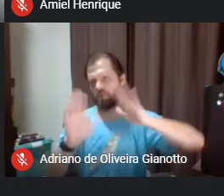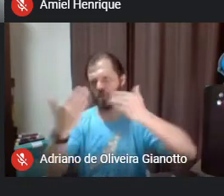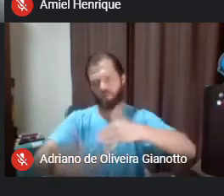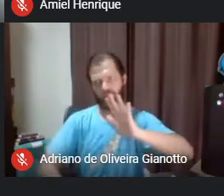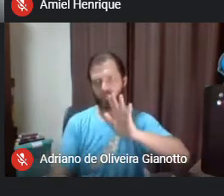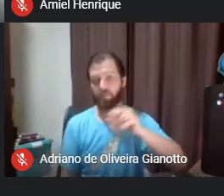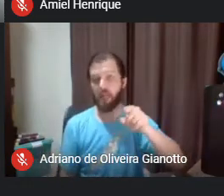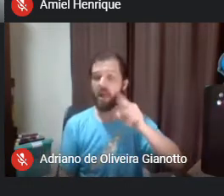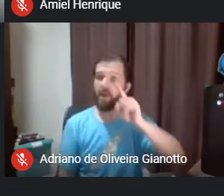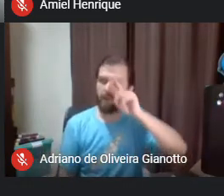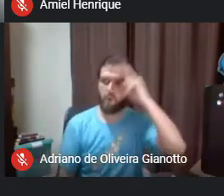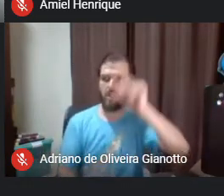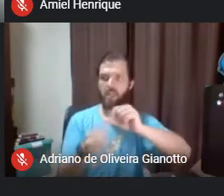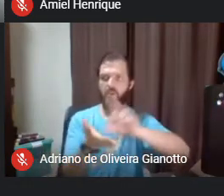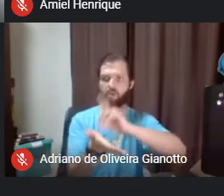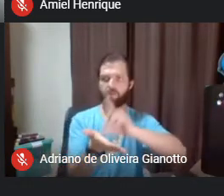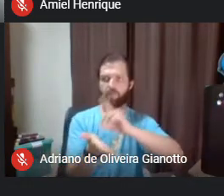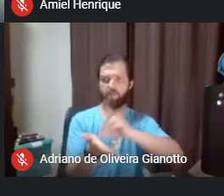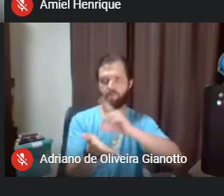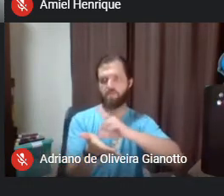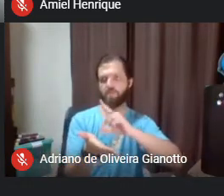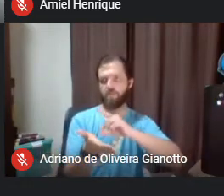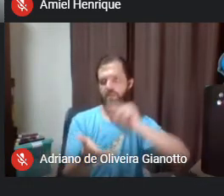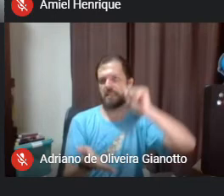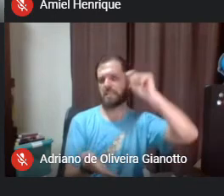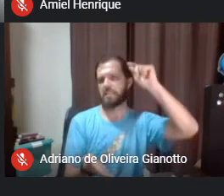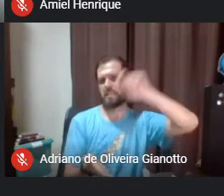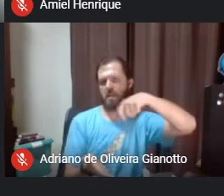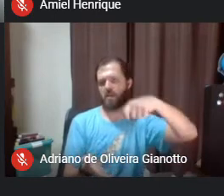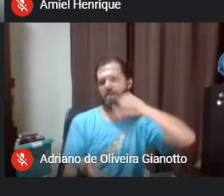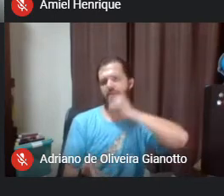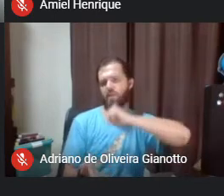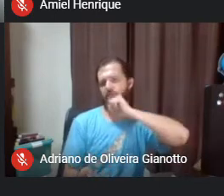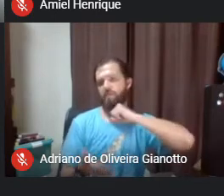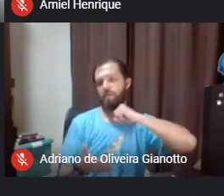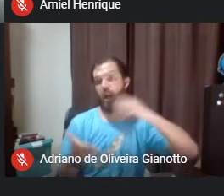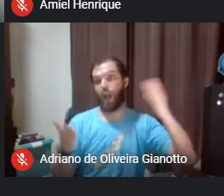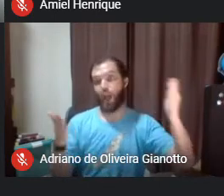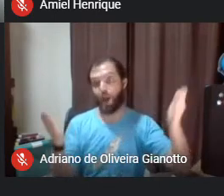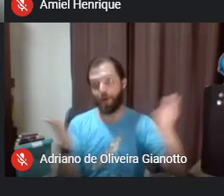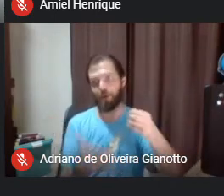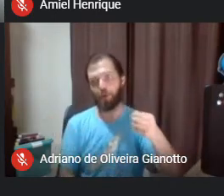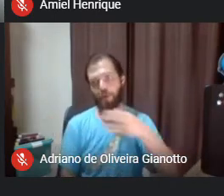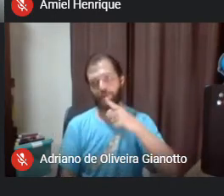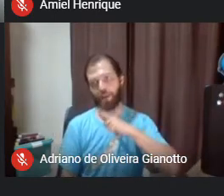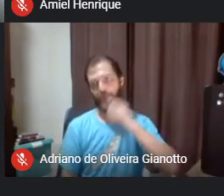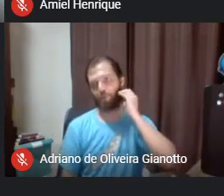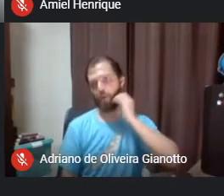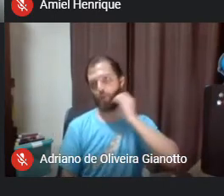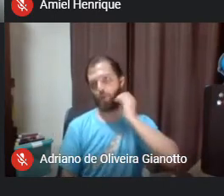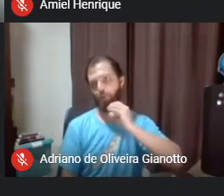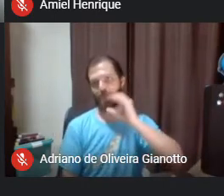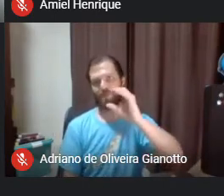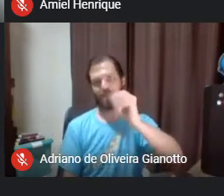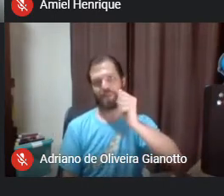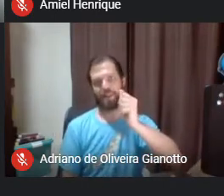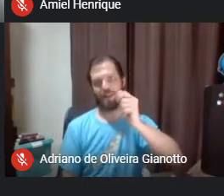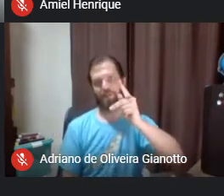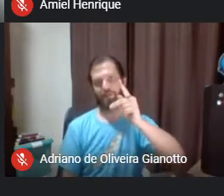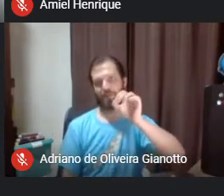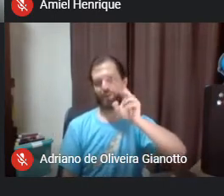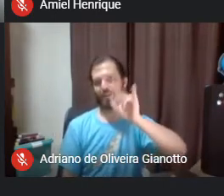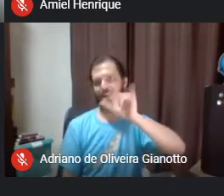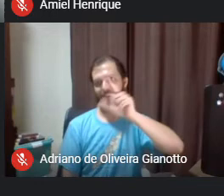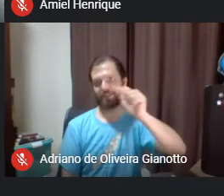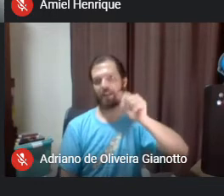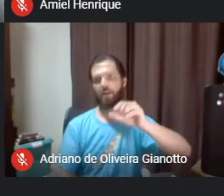Faustin, né? Isso aí também não vai cair na prova, tá? Só a título de informação para vocês. Que teve o dicionário, criou um dicionário bem antigo. Hoje nós temos o outro,